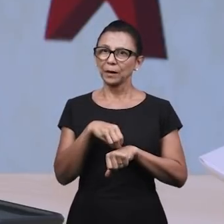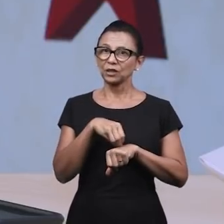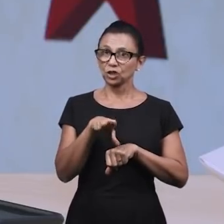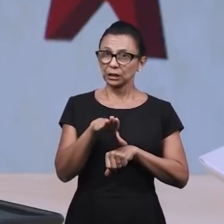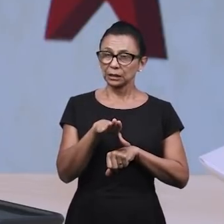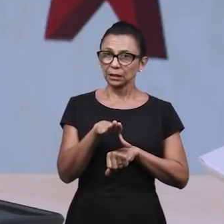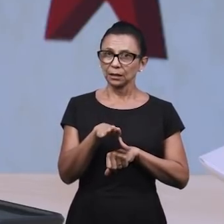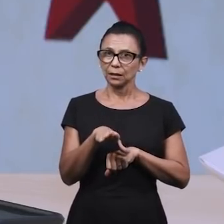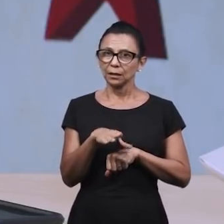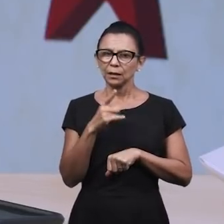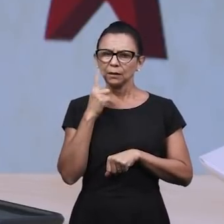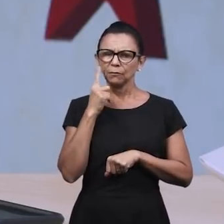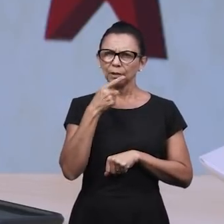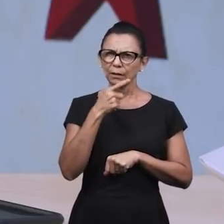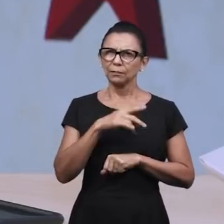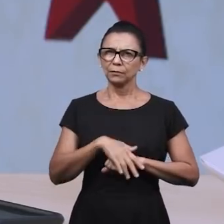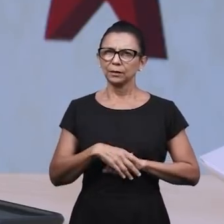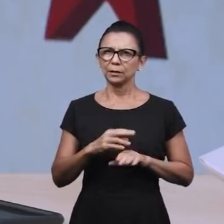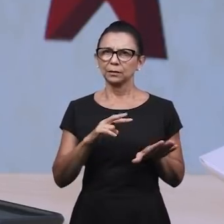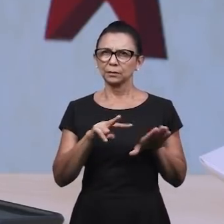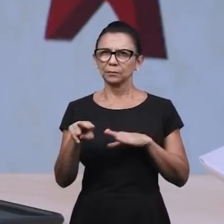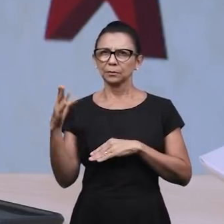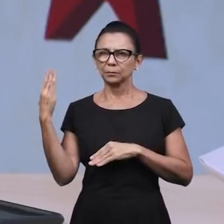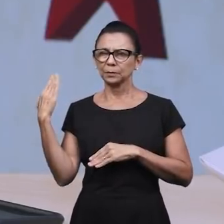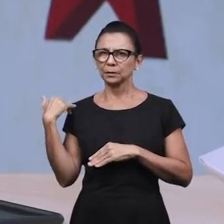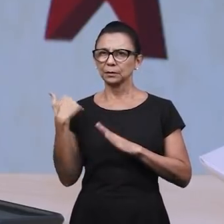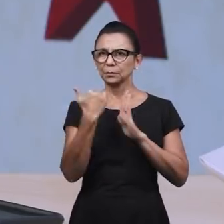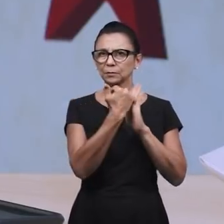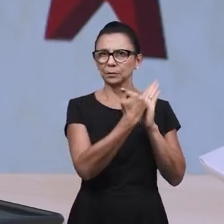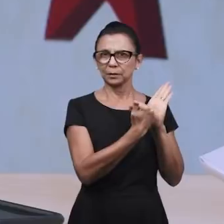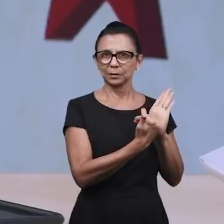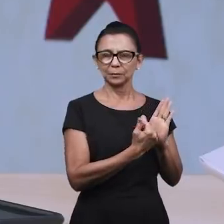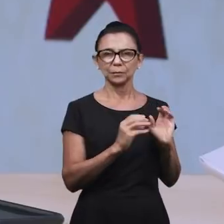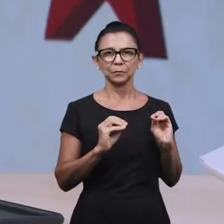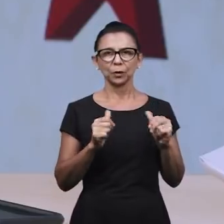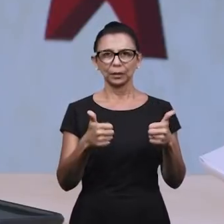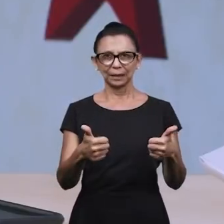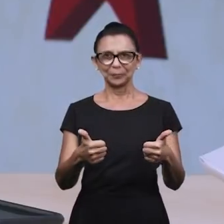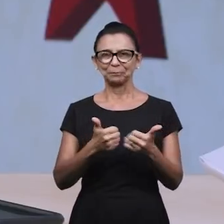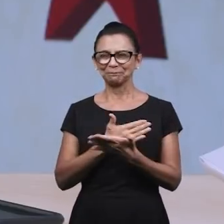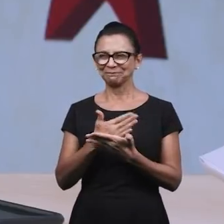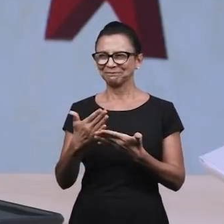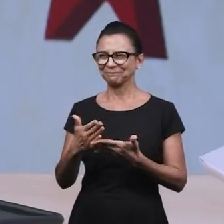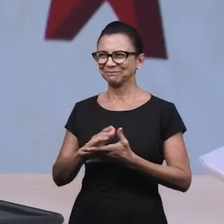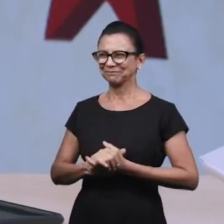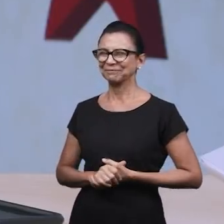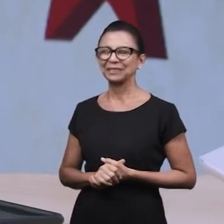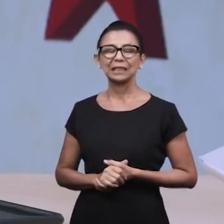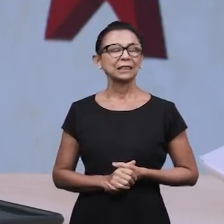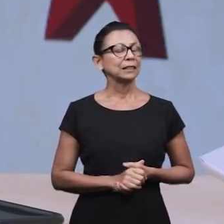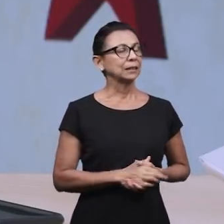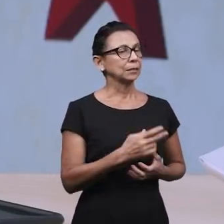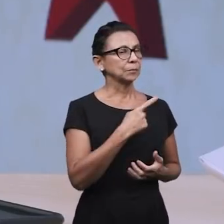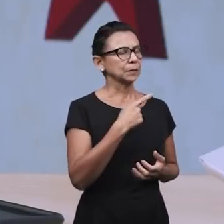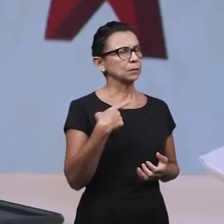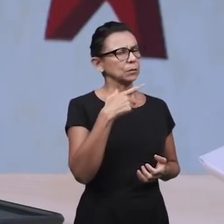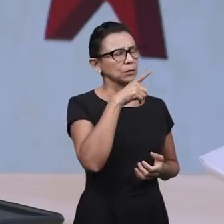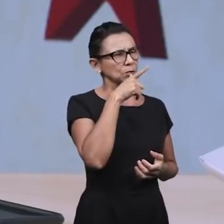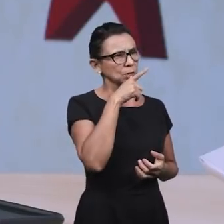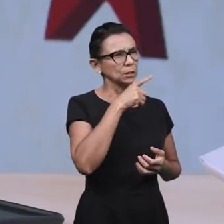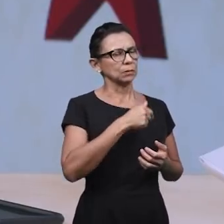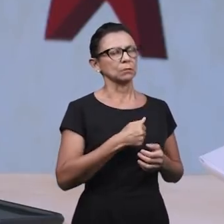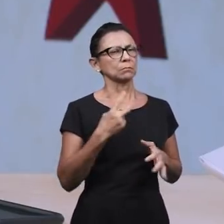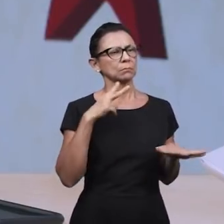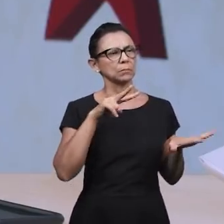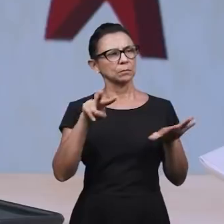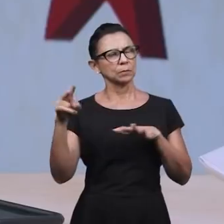e assista também a edição anterior desse programa. Vamos lá, vamos começar. Pastor Gilson, falamos